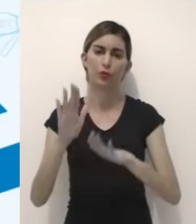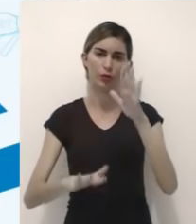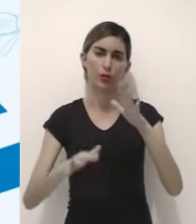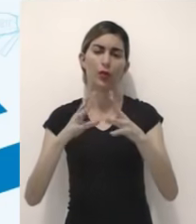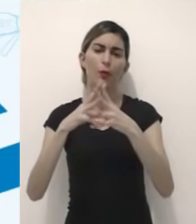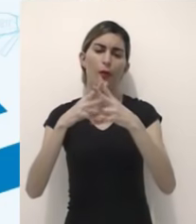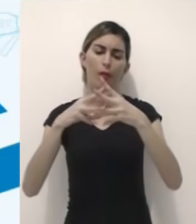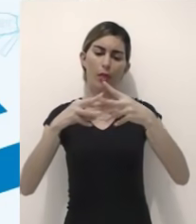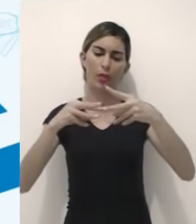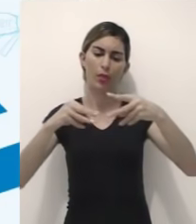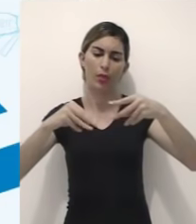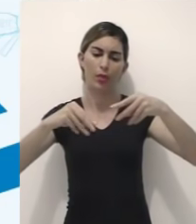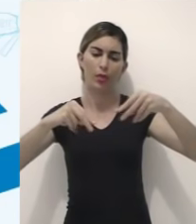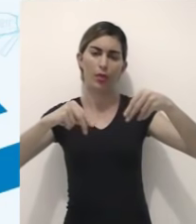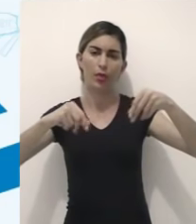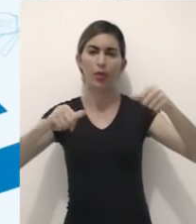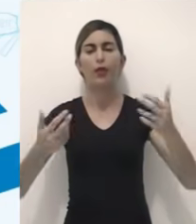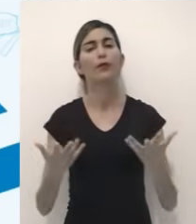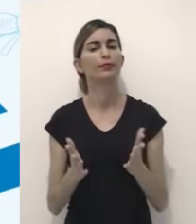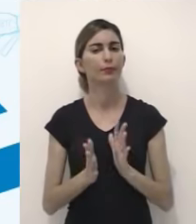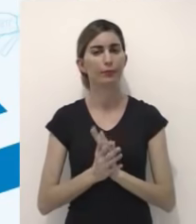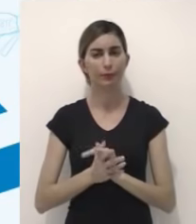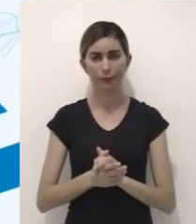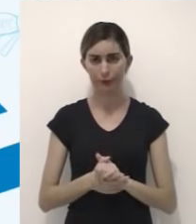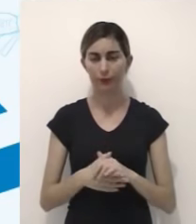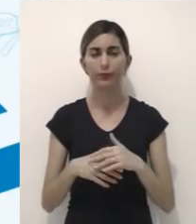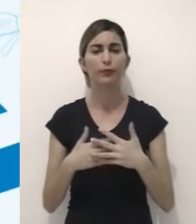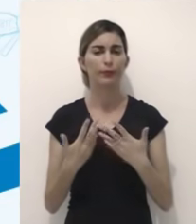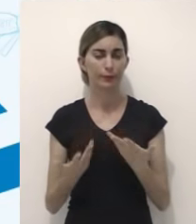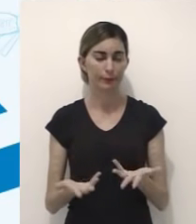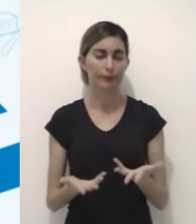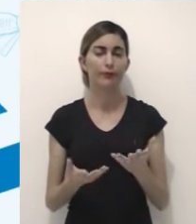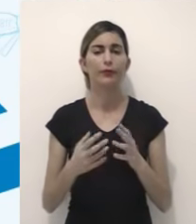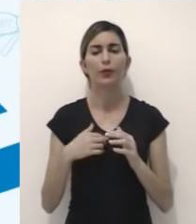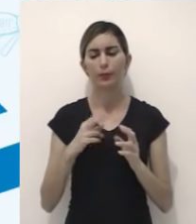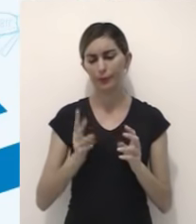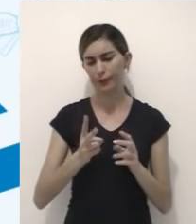menor, geralmente se fragmentando em meteoritos.